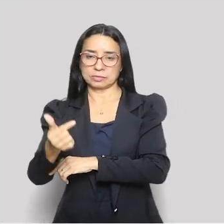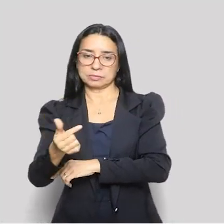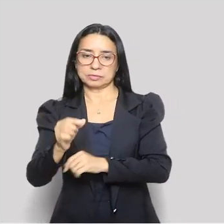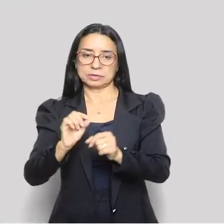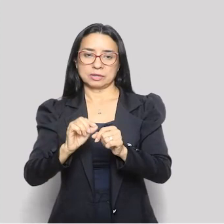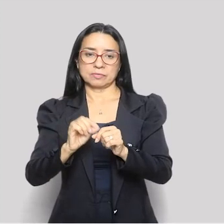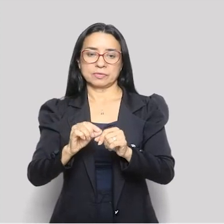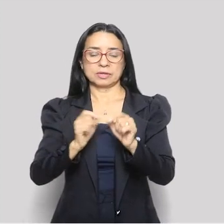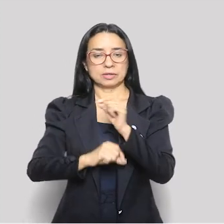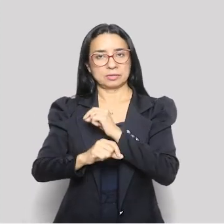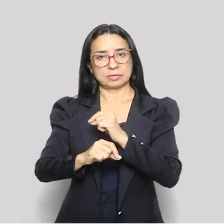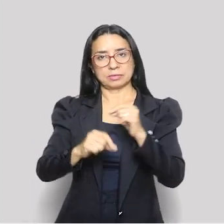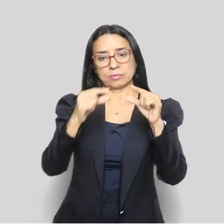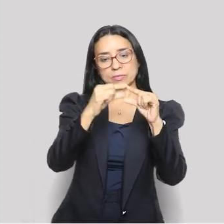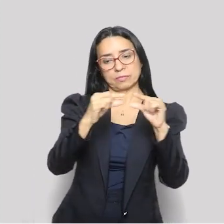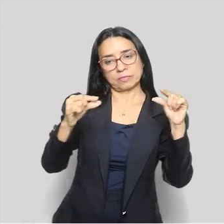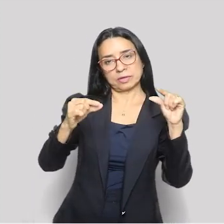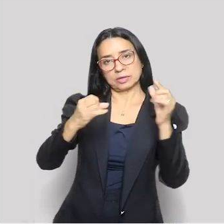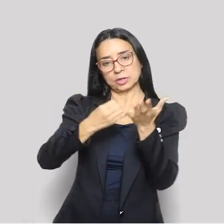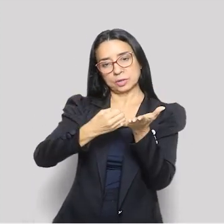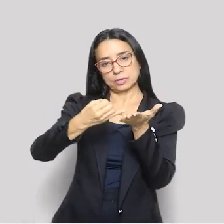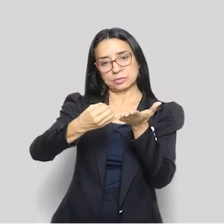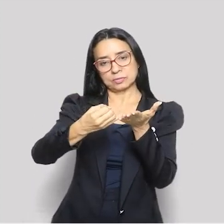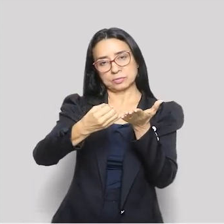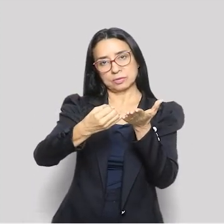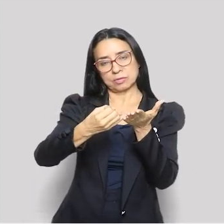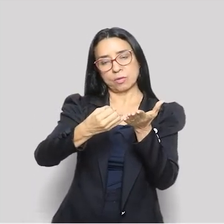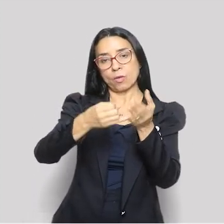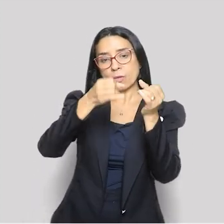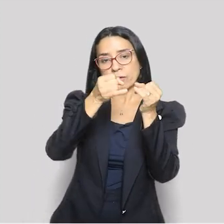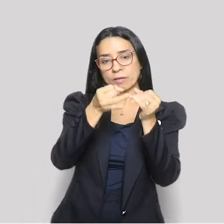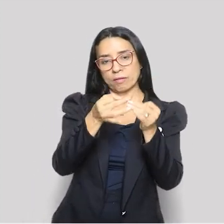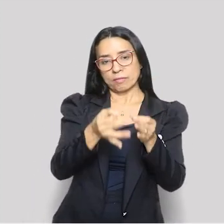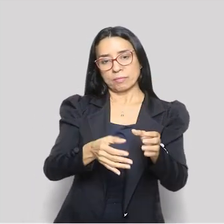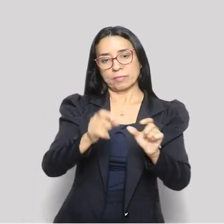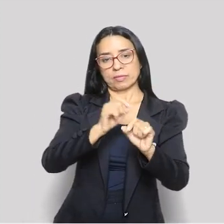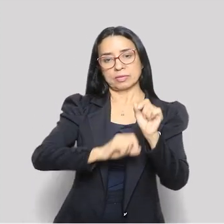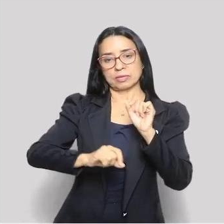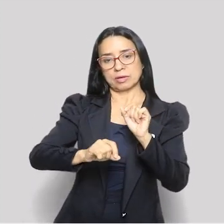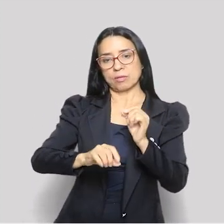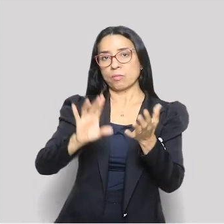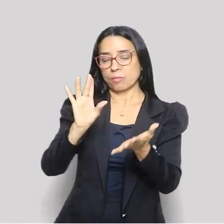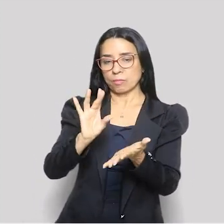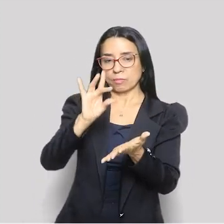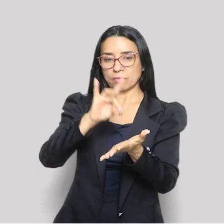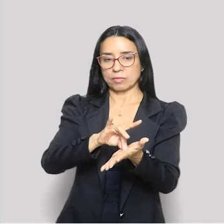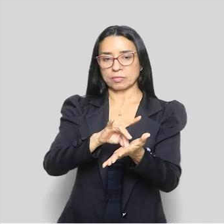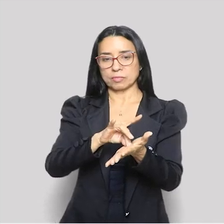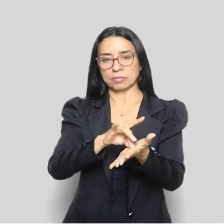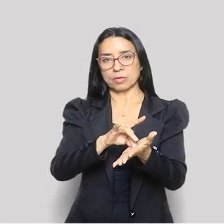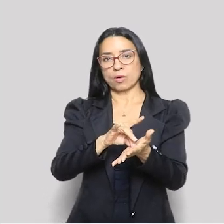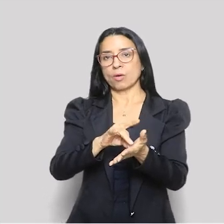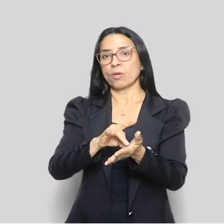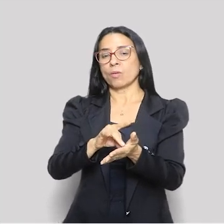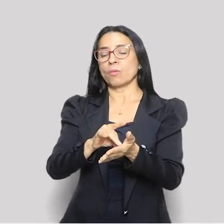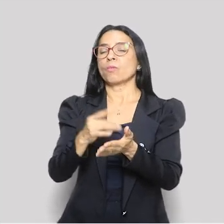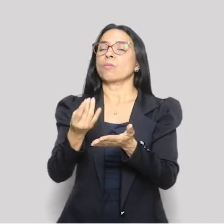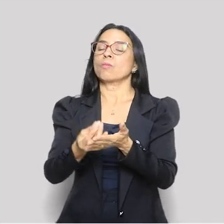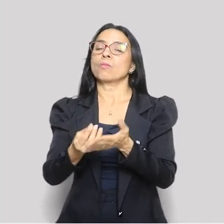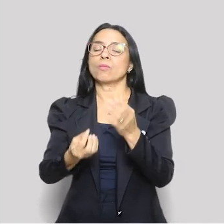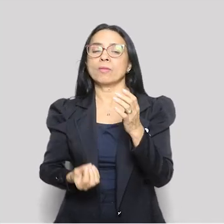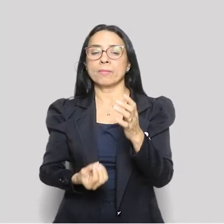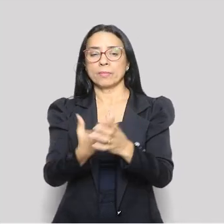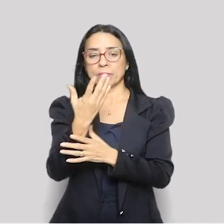tem uma frase inicial, uma justificativa, uma legitimação, uma